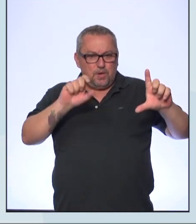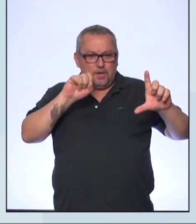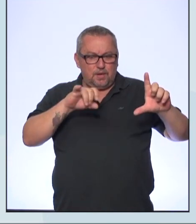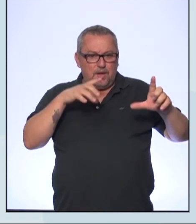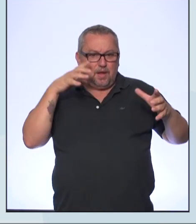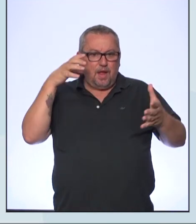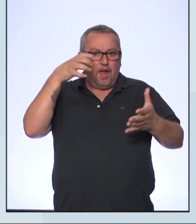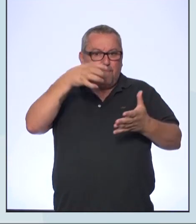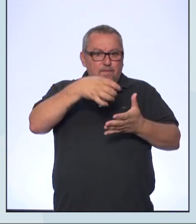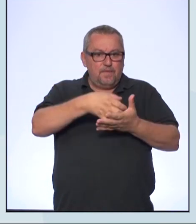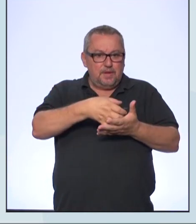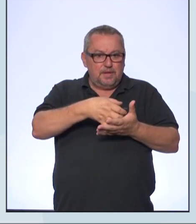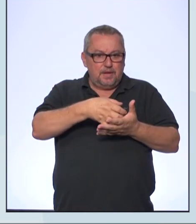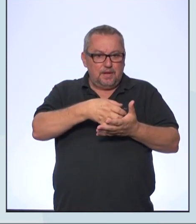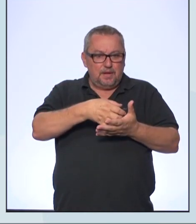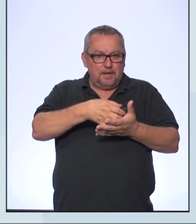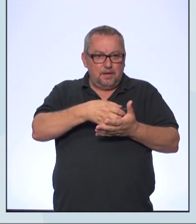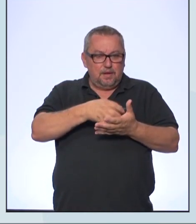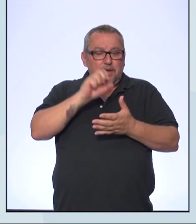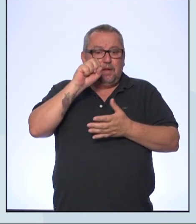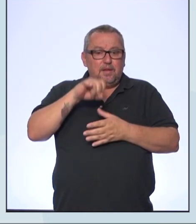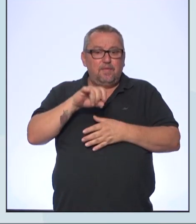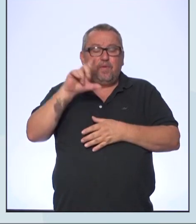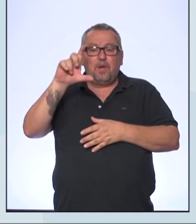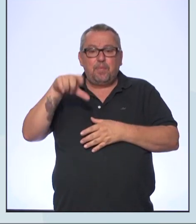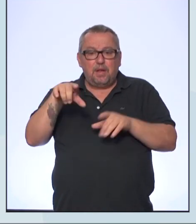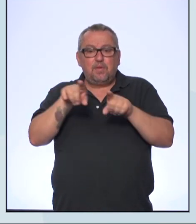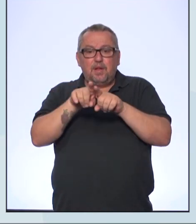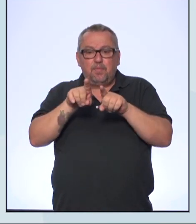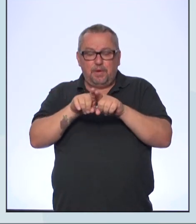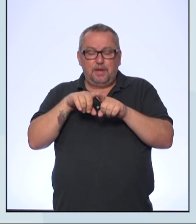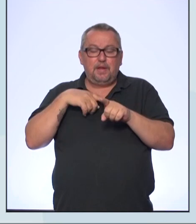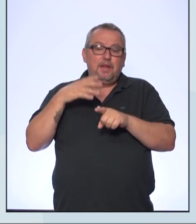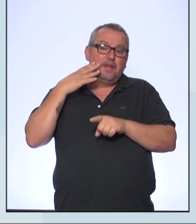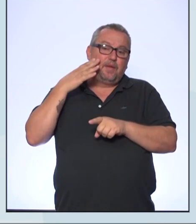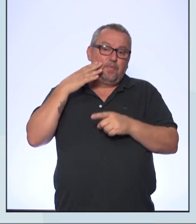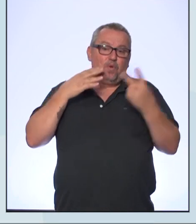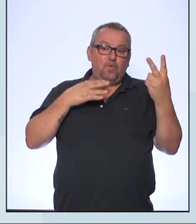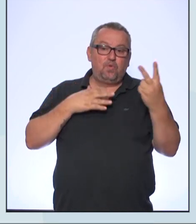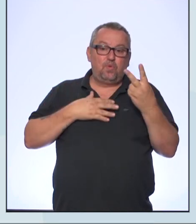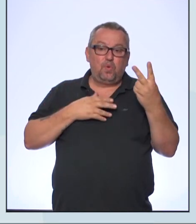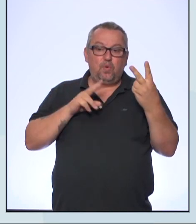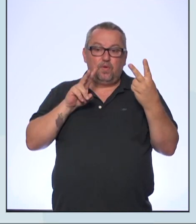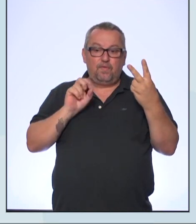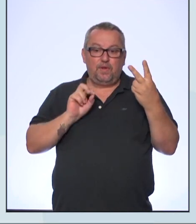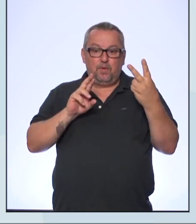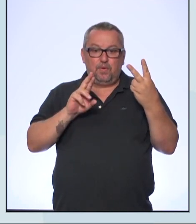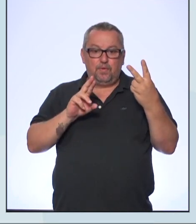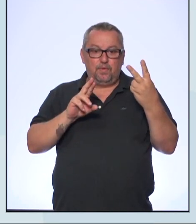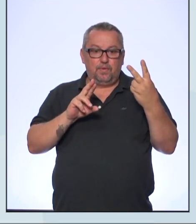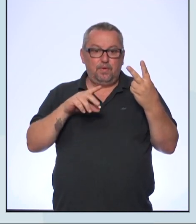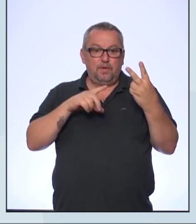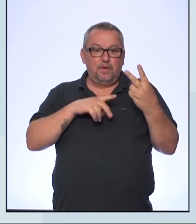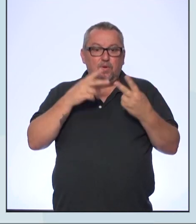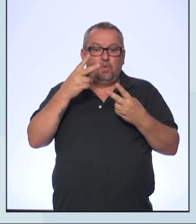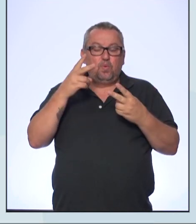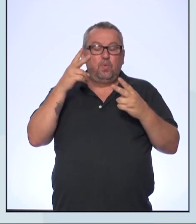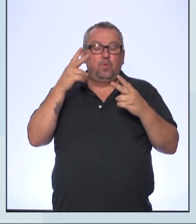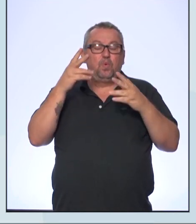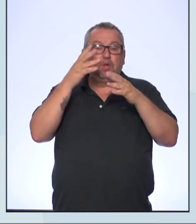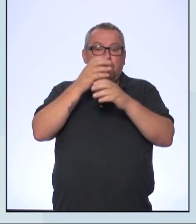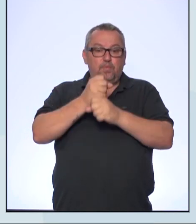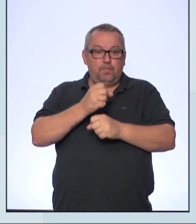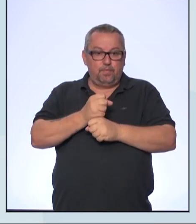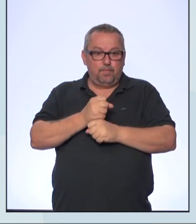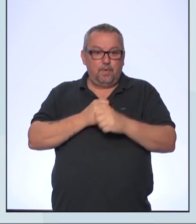pagamento for à vista? E se for a prazo? Então, ele quer saber aí qual dessas questões. Então, tem duas contas. A